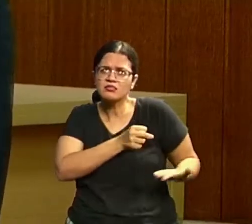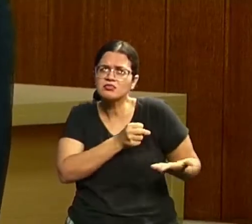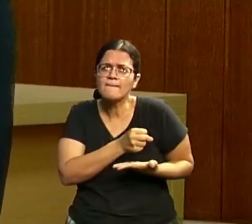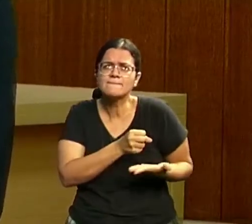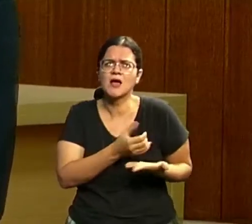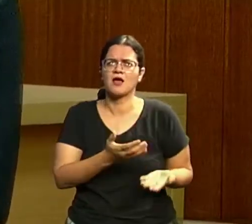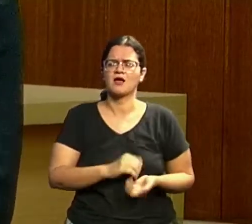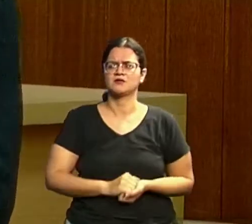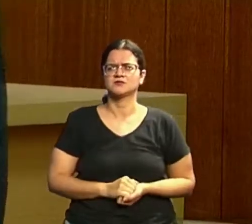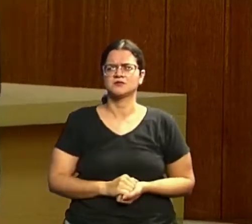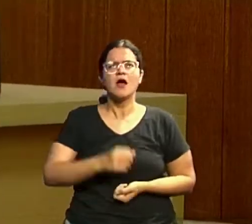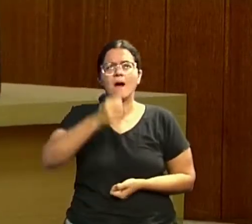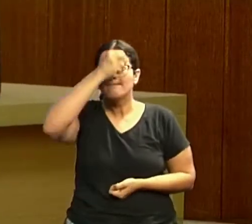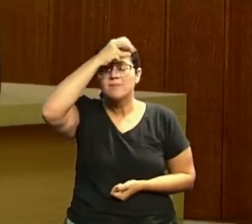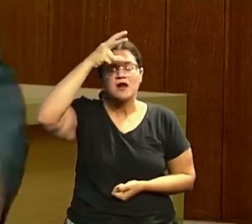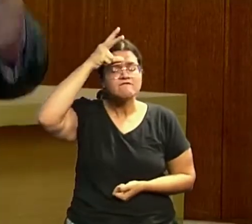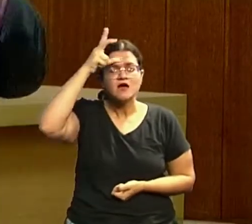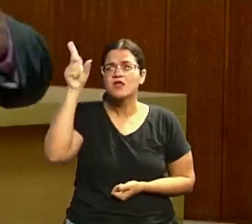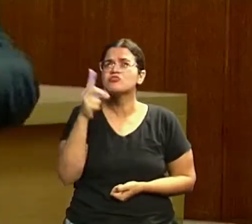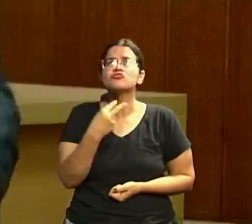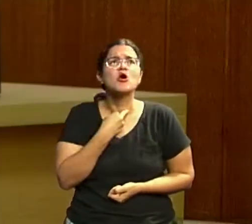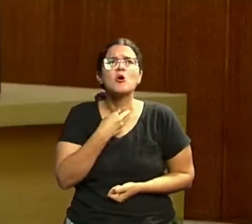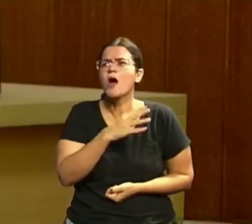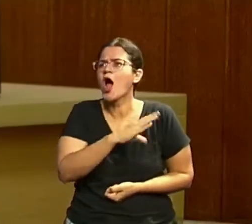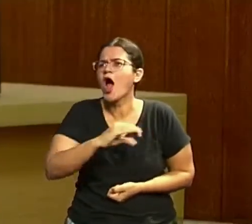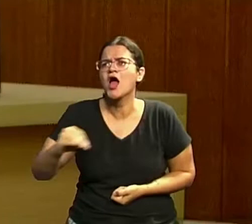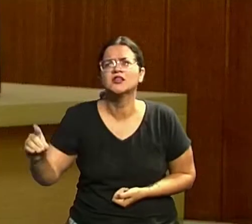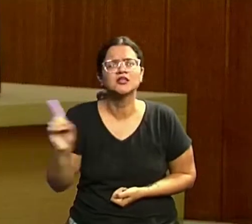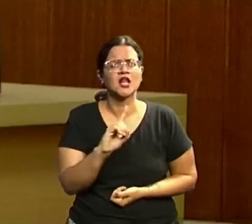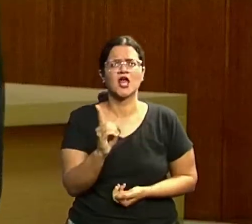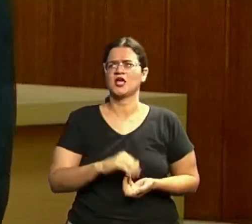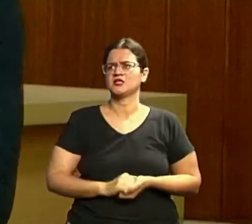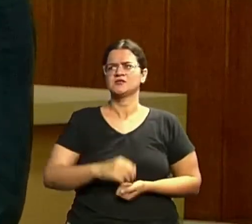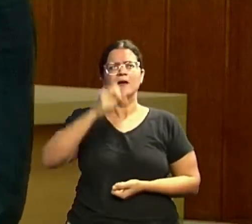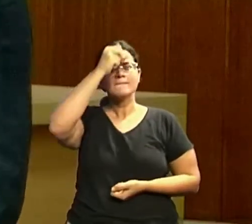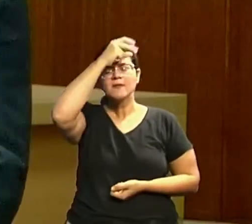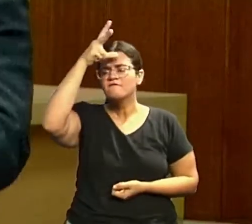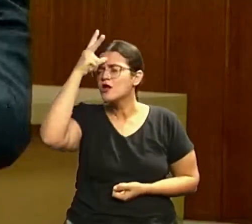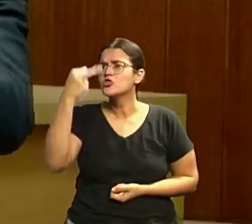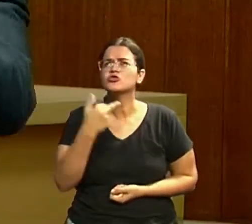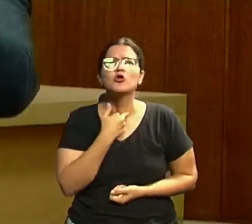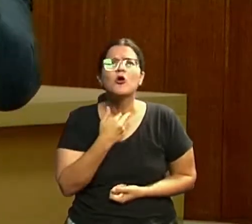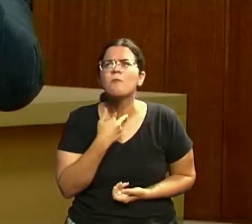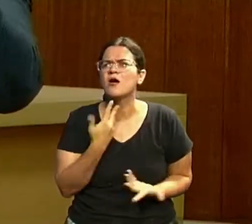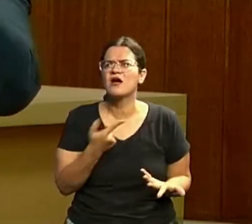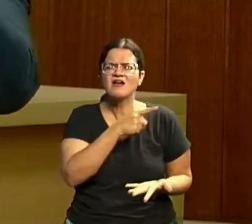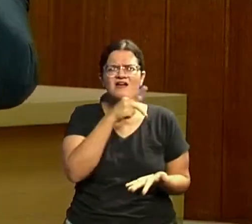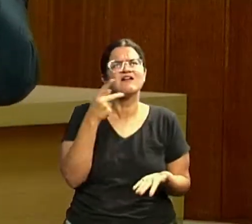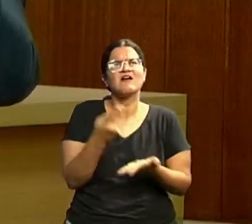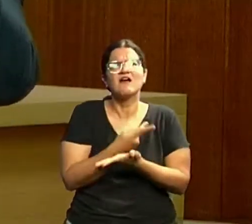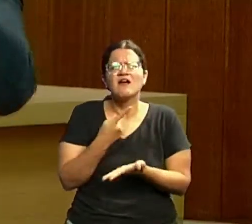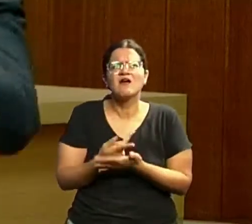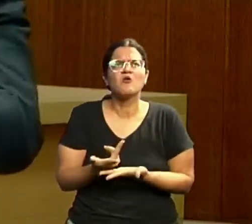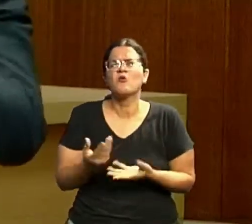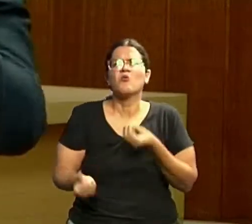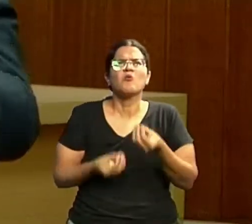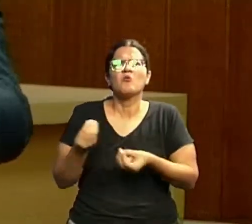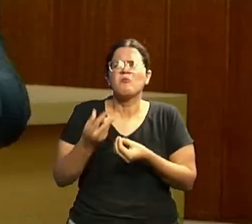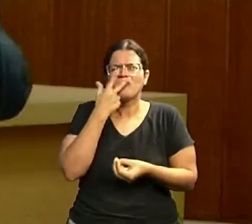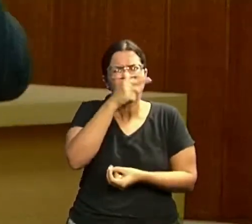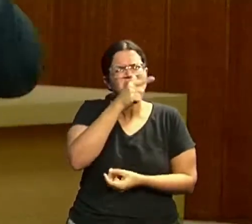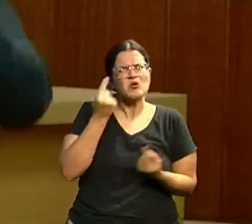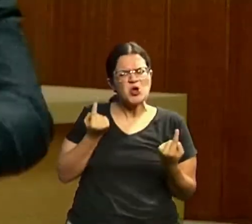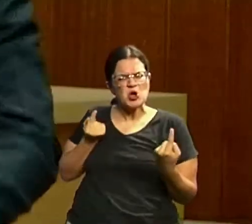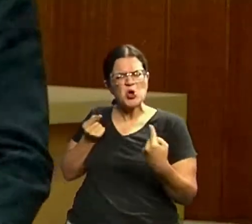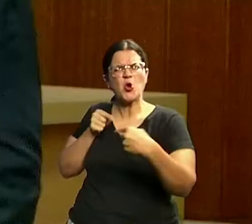base. Prefeito não pode fazer isso. Prefeito está fazendo uma